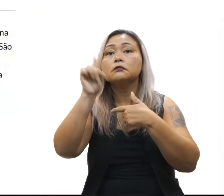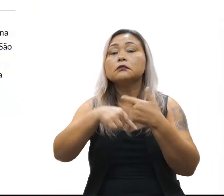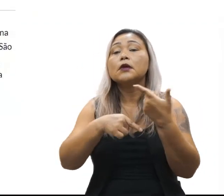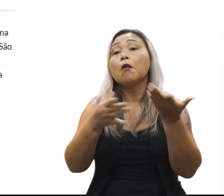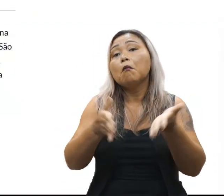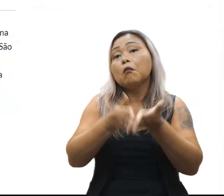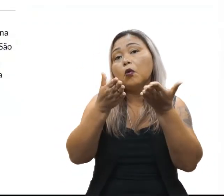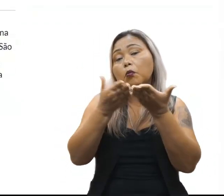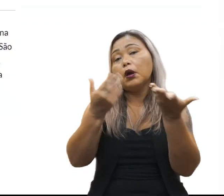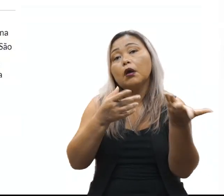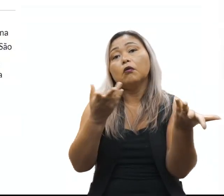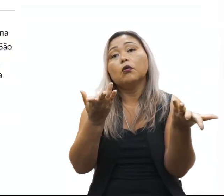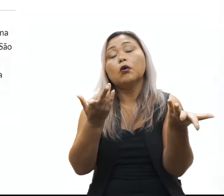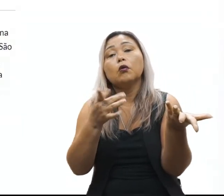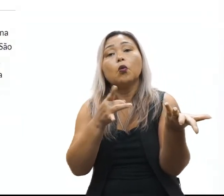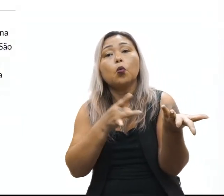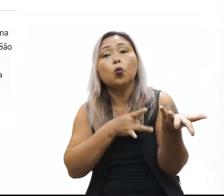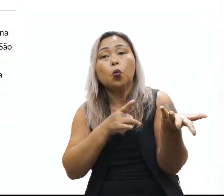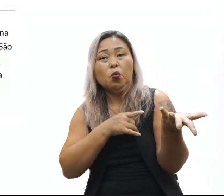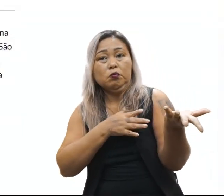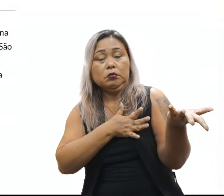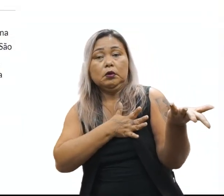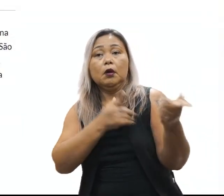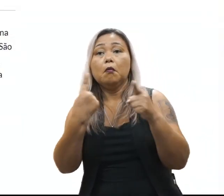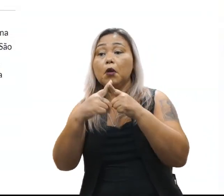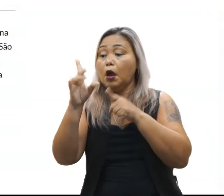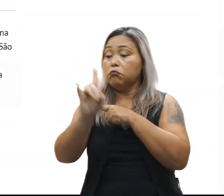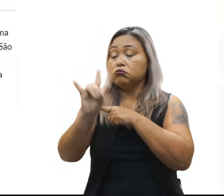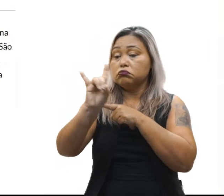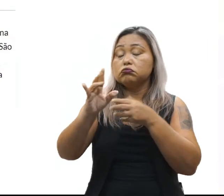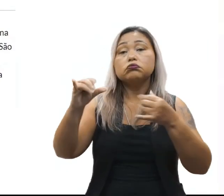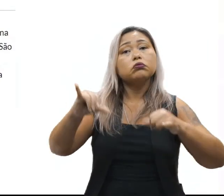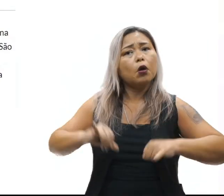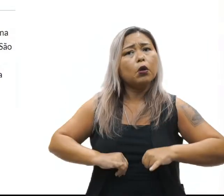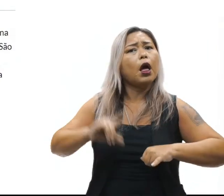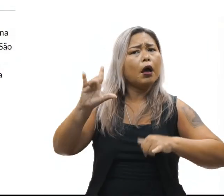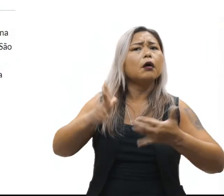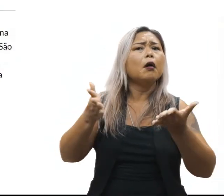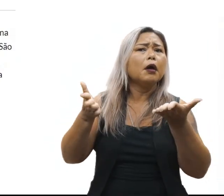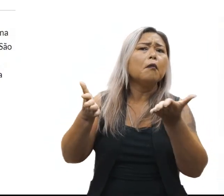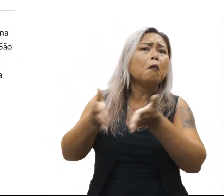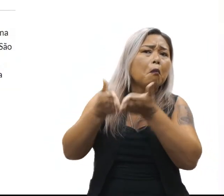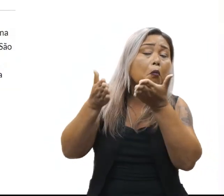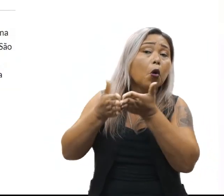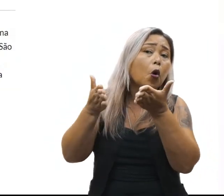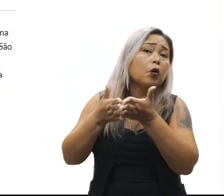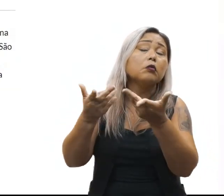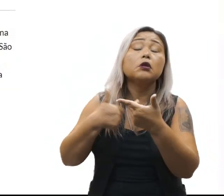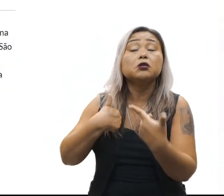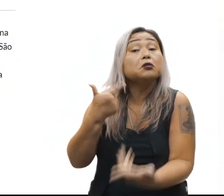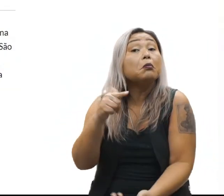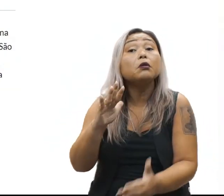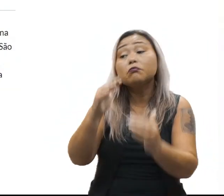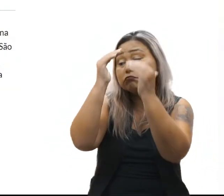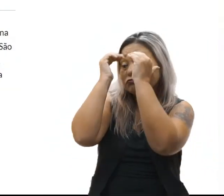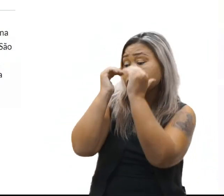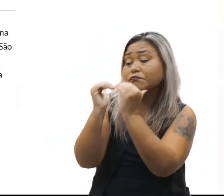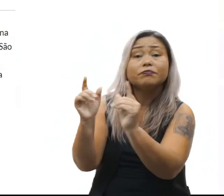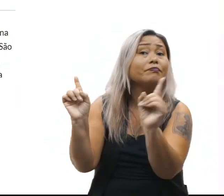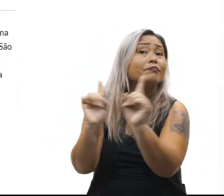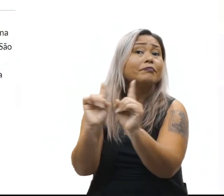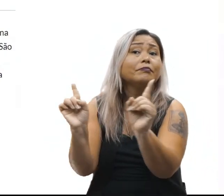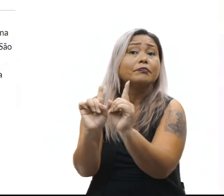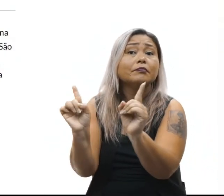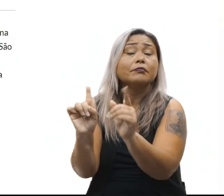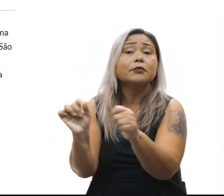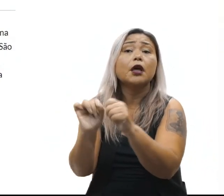pobrefobia. Ou seja, por conta dos bolivianos sofrerem com a pobreza, nós também não respeitamos e, às vezes, utilizamos